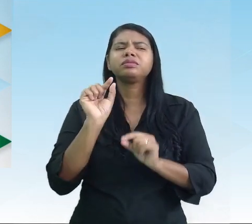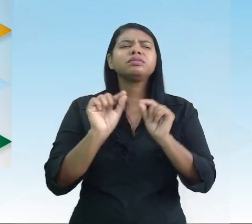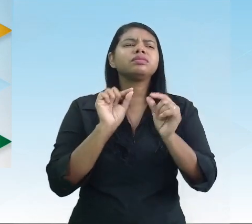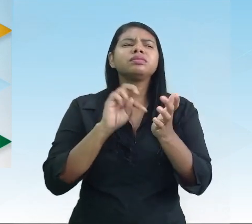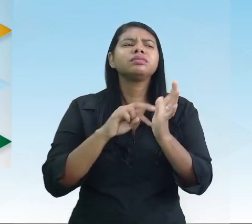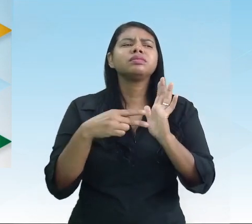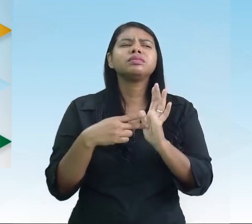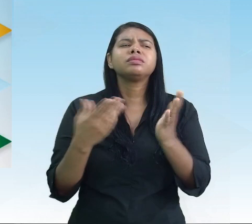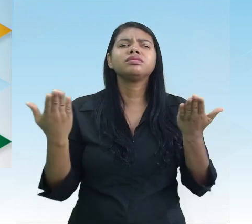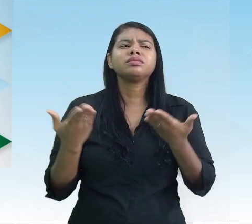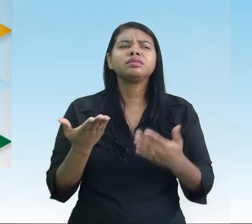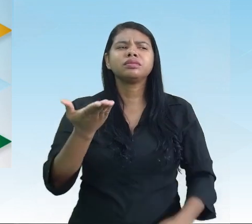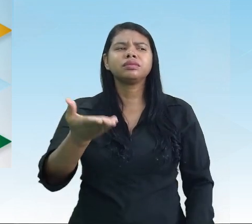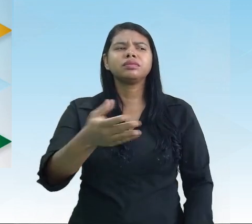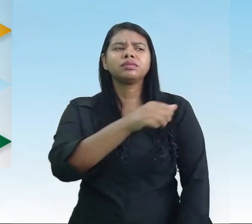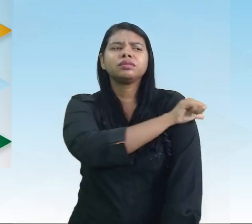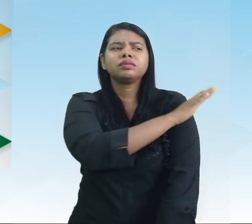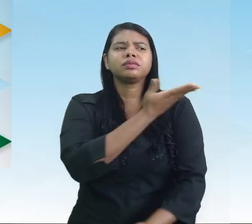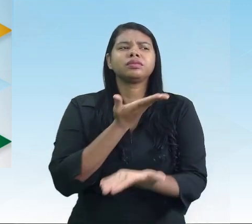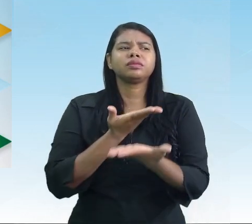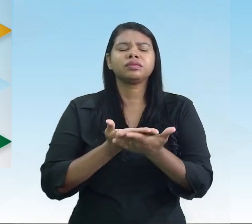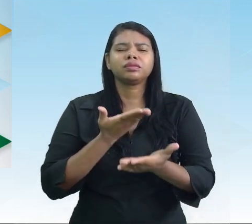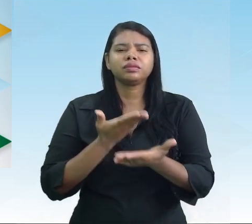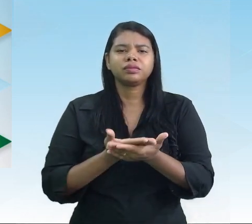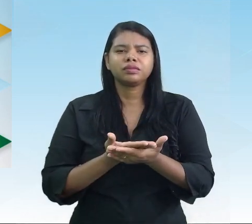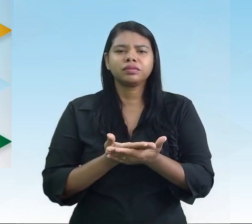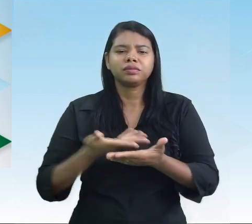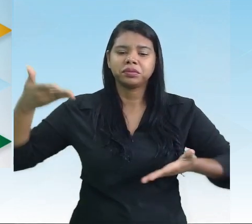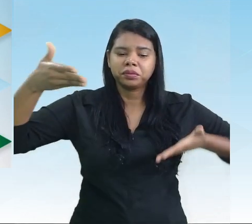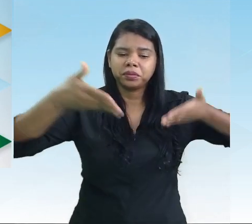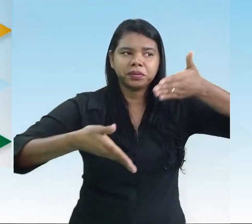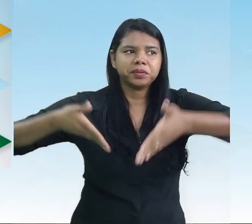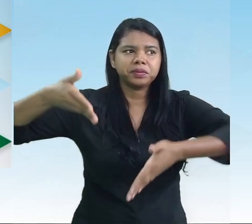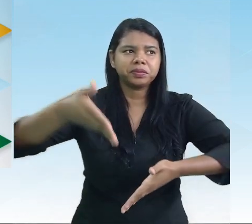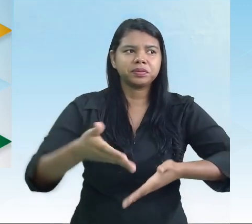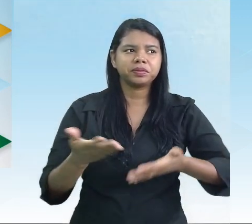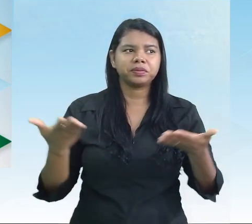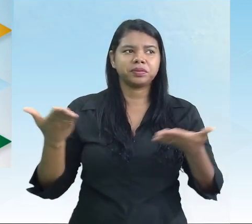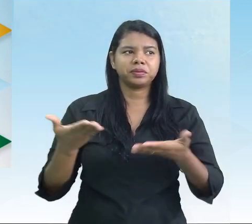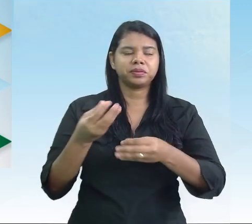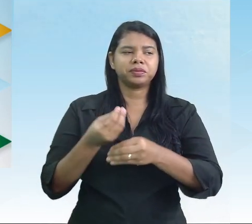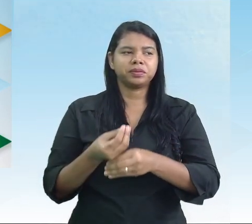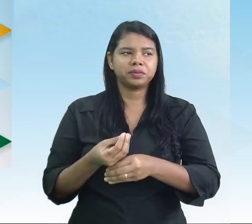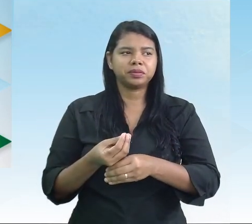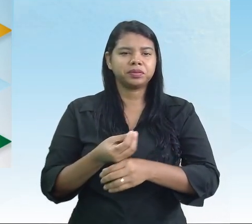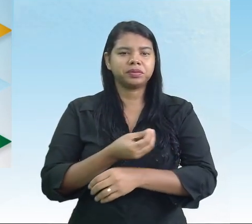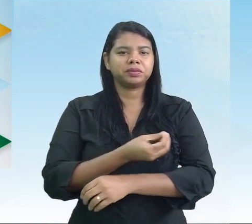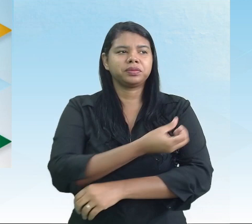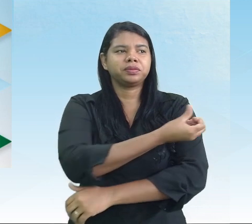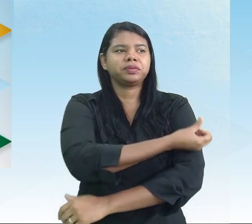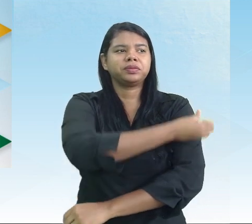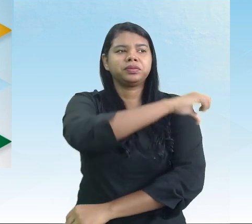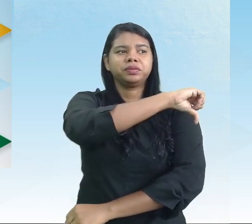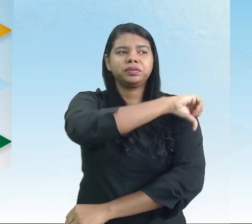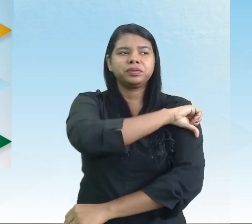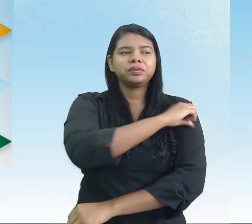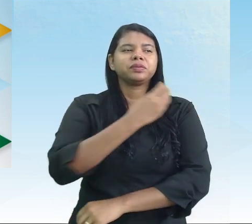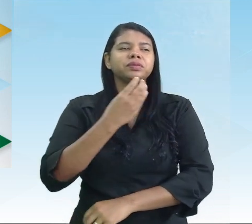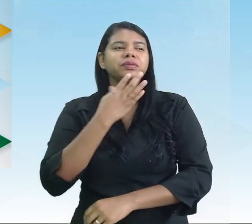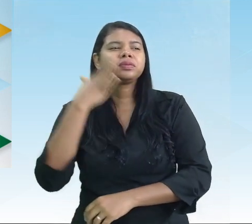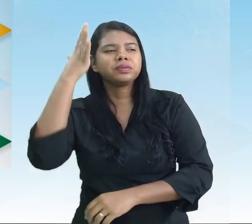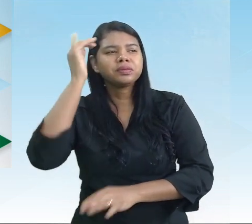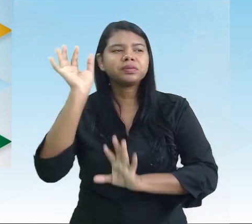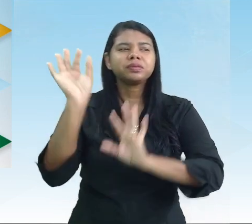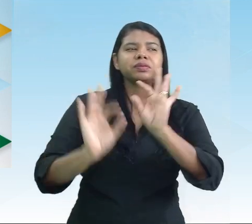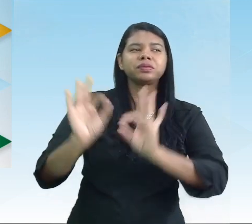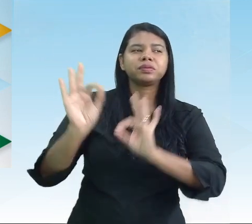isso? Você, estudante, que está entrando agora no Fundamental 2, justamente conhecendo a